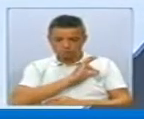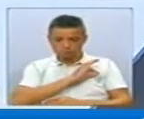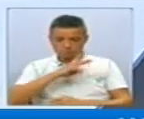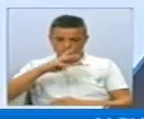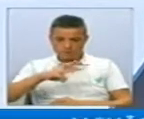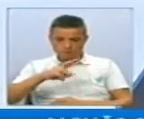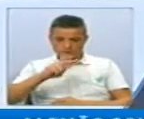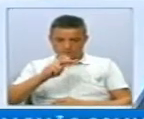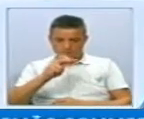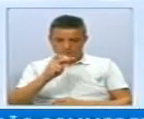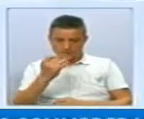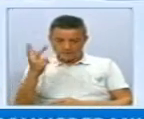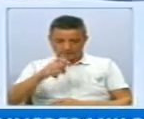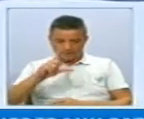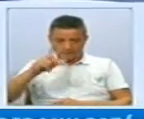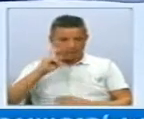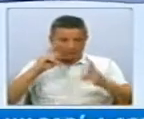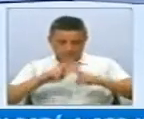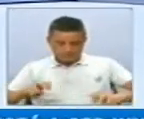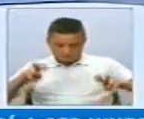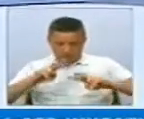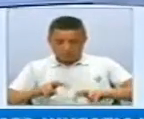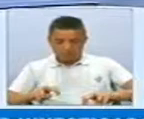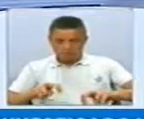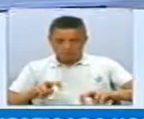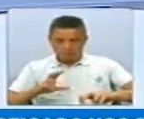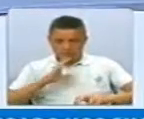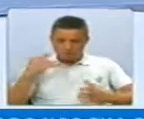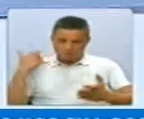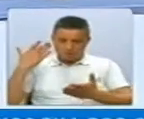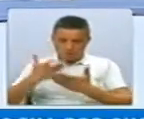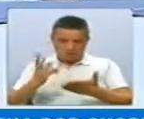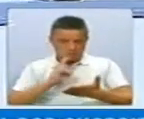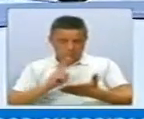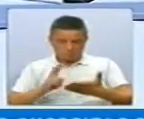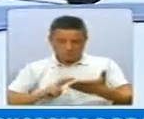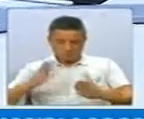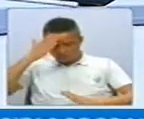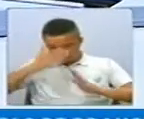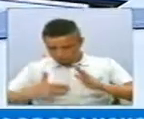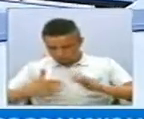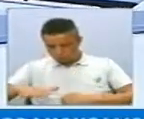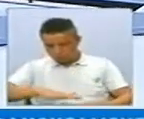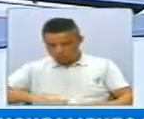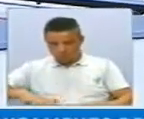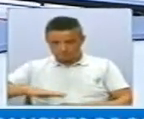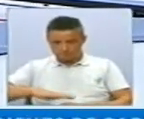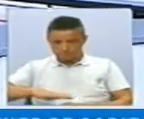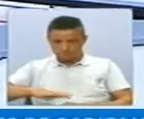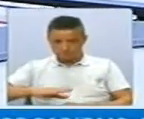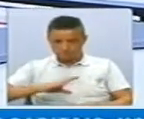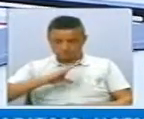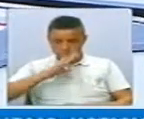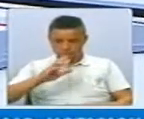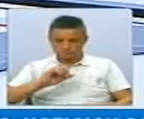Kelly, investigador da Universidade Johns Hopkins, que, passados estes anos todos, leu o que aconteceu nessa altura. Foi trágico, morreram